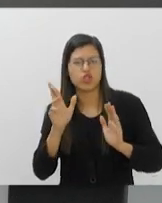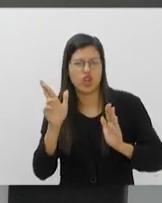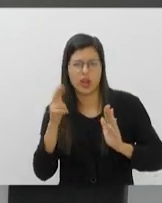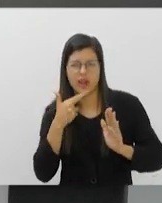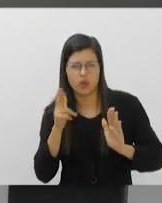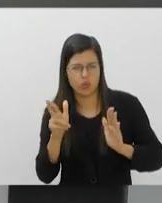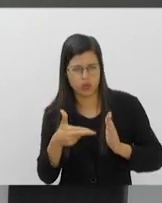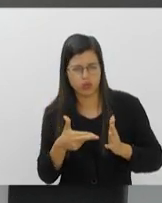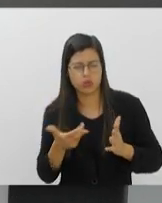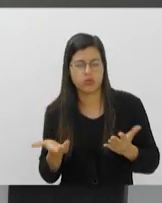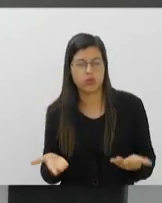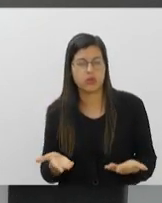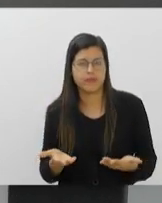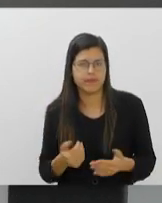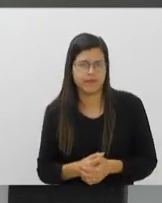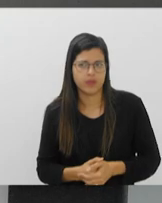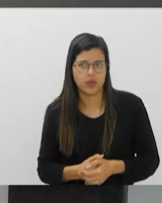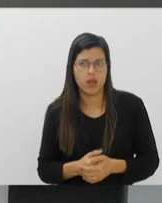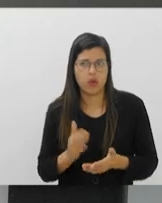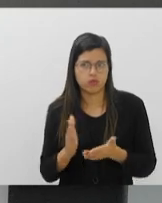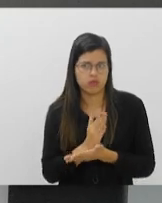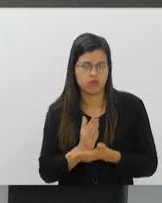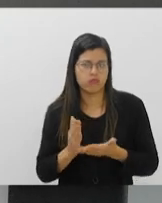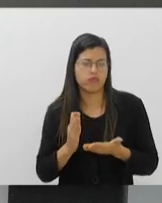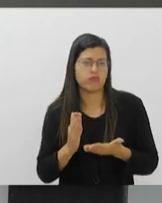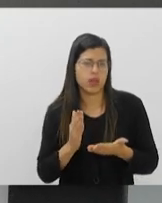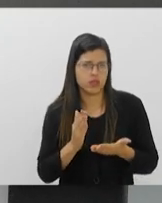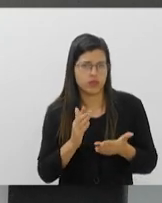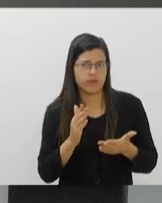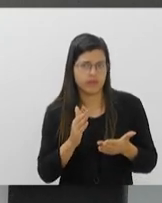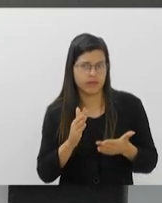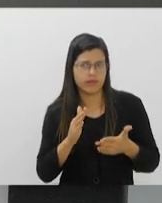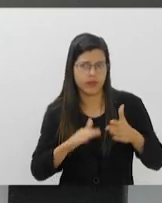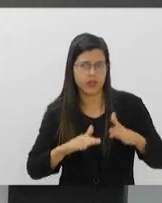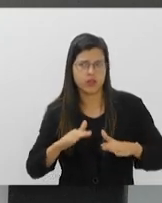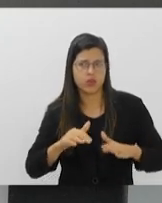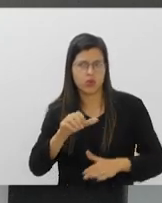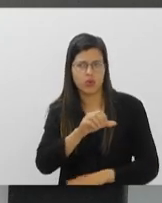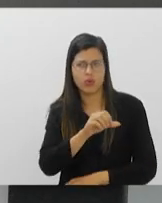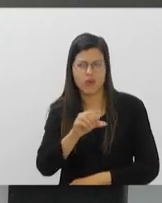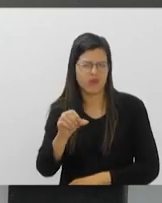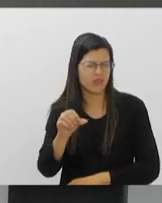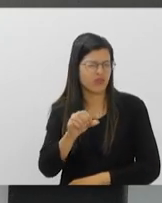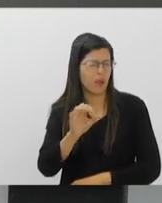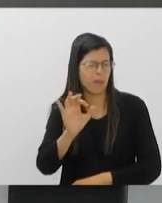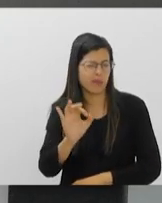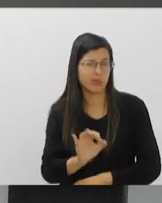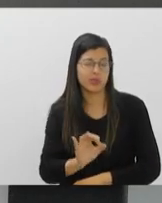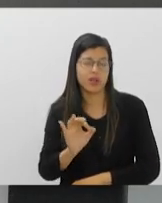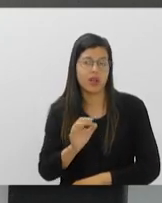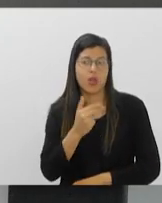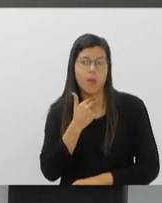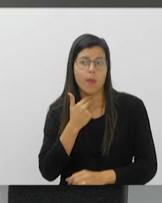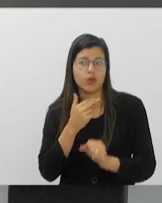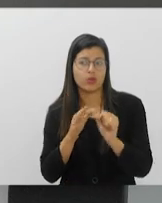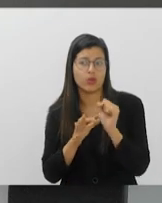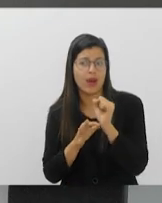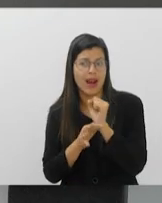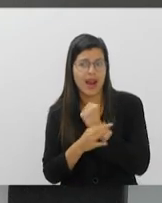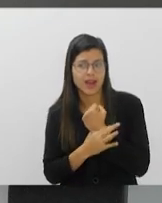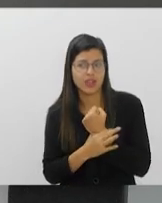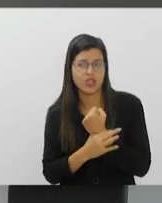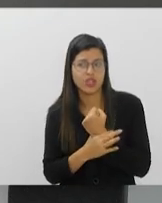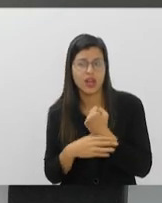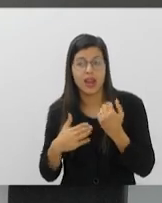alguns casos é muito Evidente mas muito evidente que 99 pus porque el gente não pode garantir eu nunca posso garantir que a minha